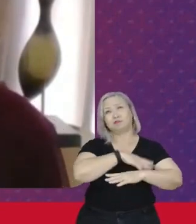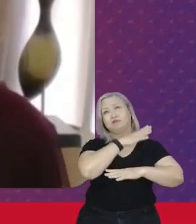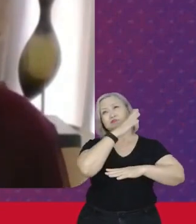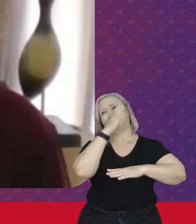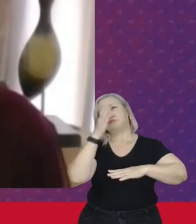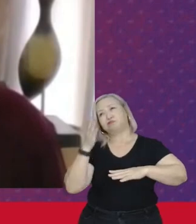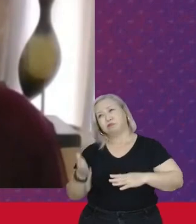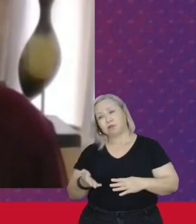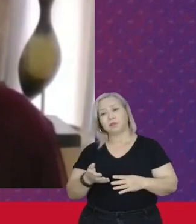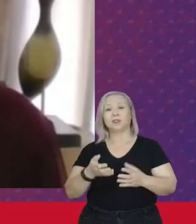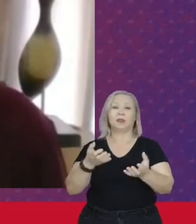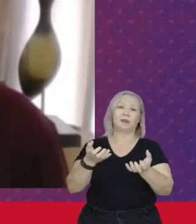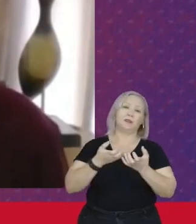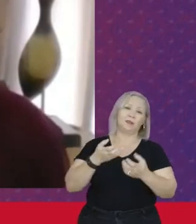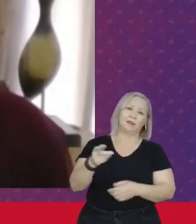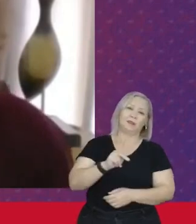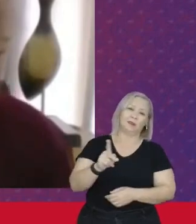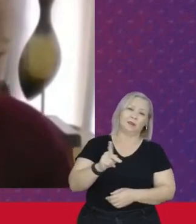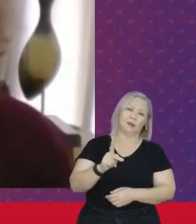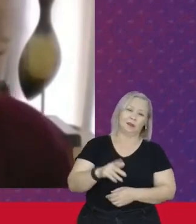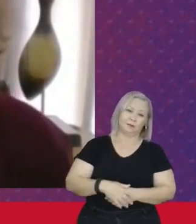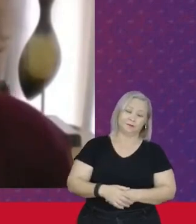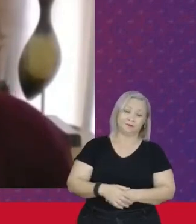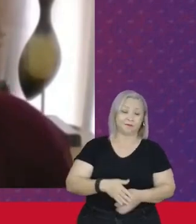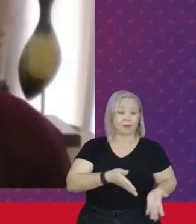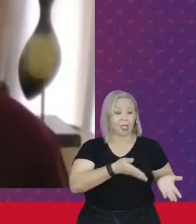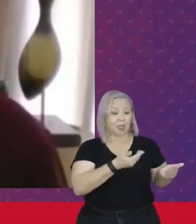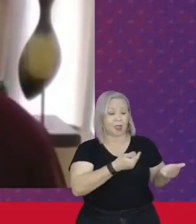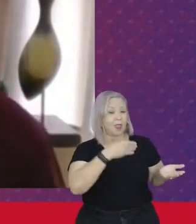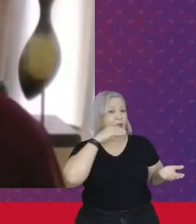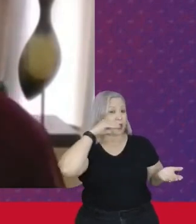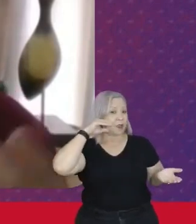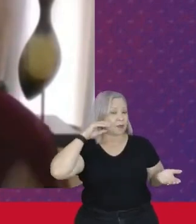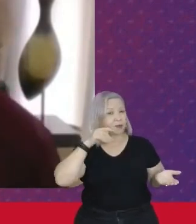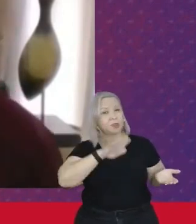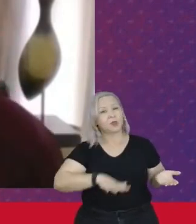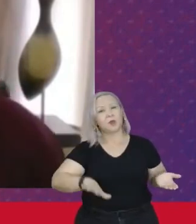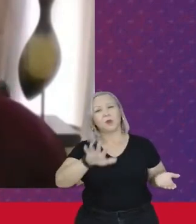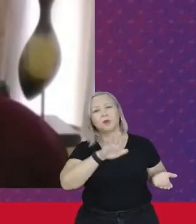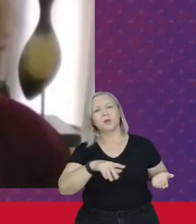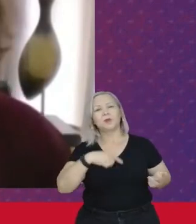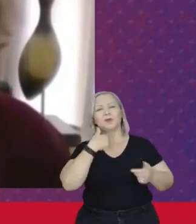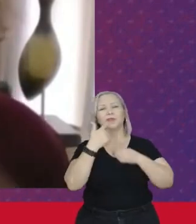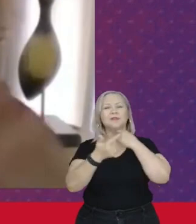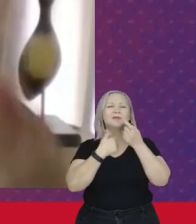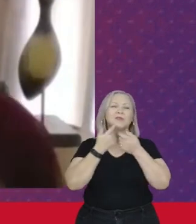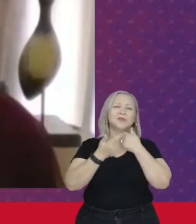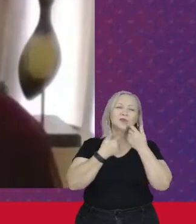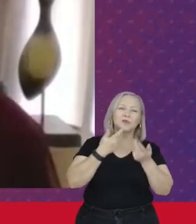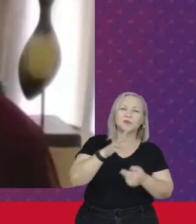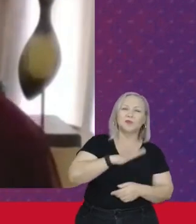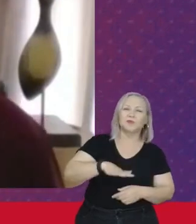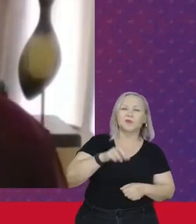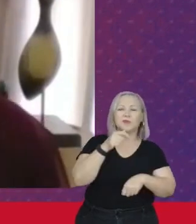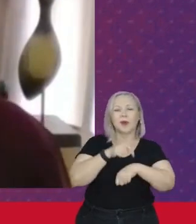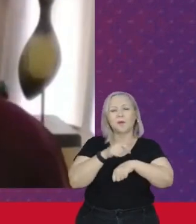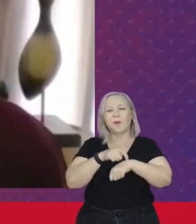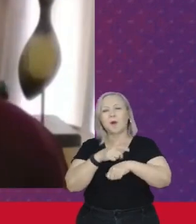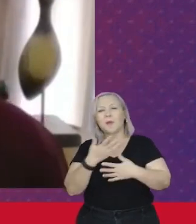professora que as acolha. As adolescentes, com todas as suas dúvidas, com todo aquele momento